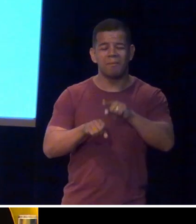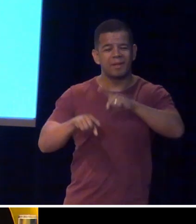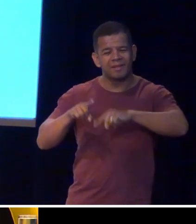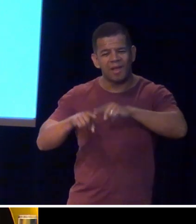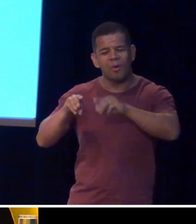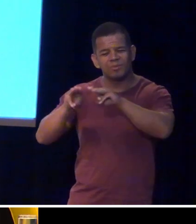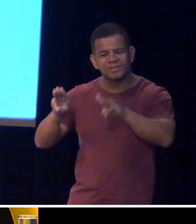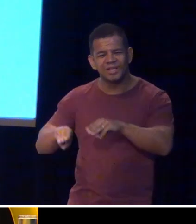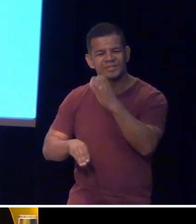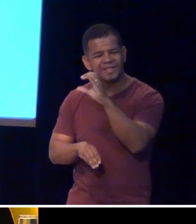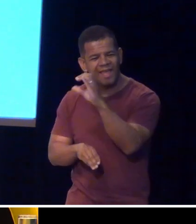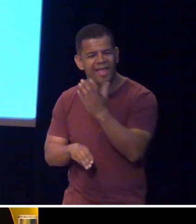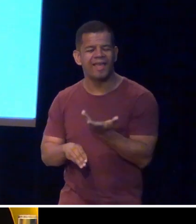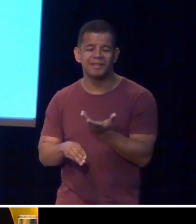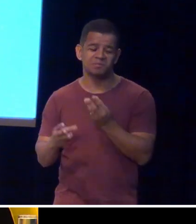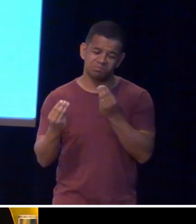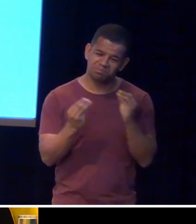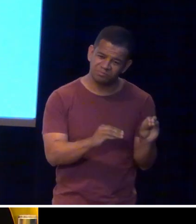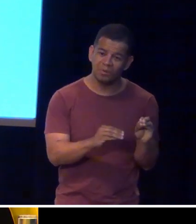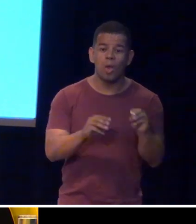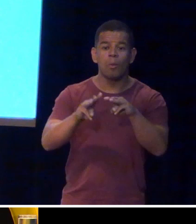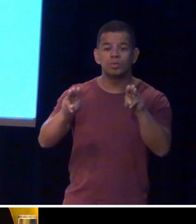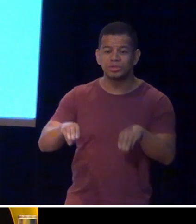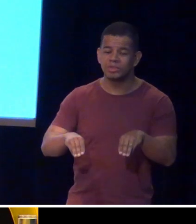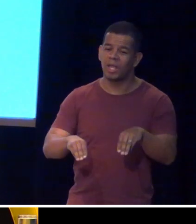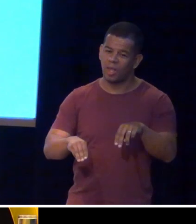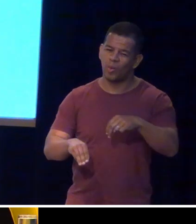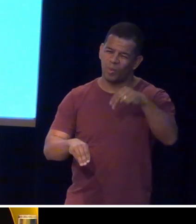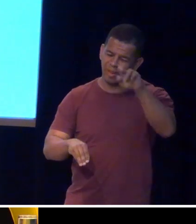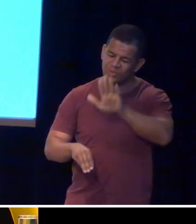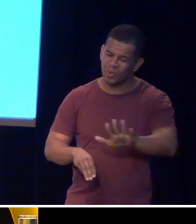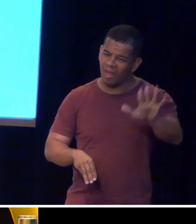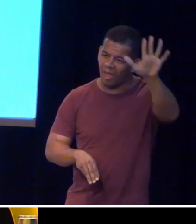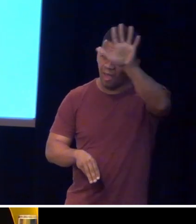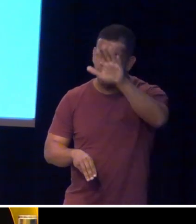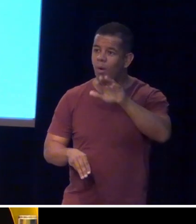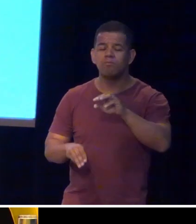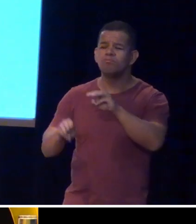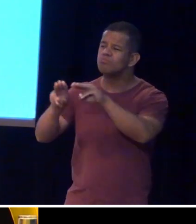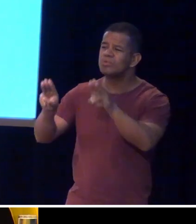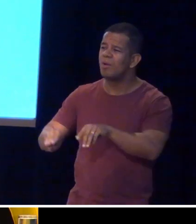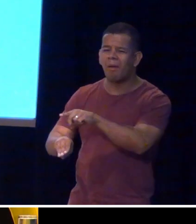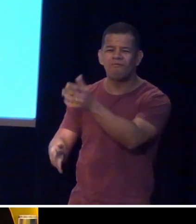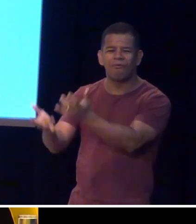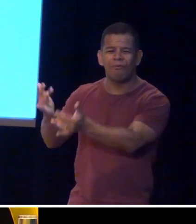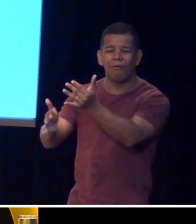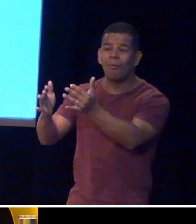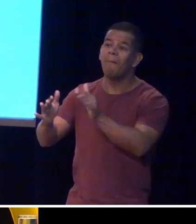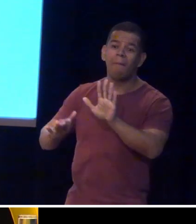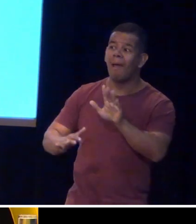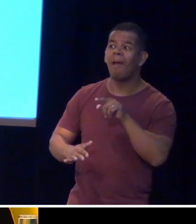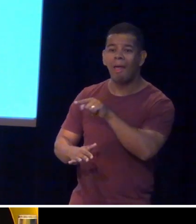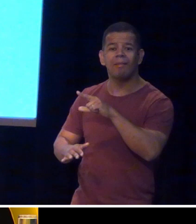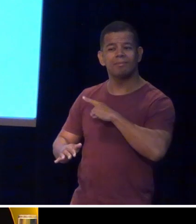material educativo do Museu Nacional, né? O museu não existe mais, mas o material que foi produzido